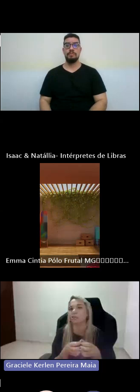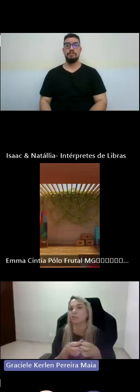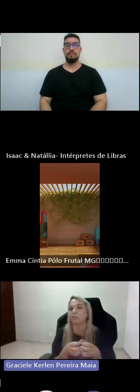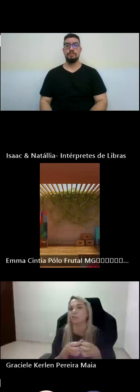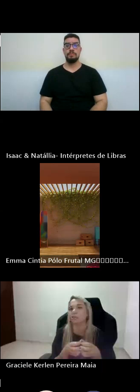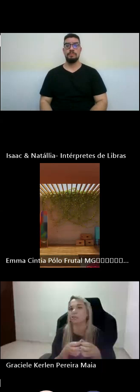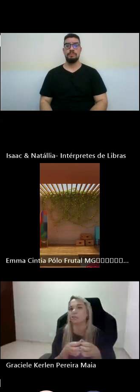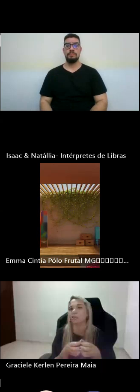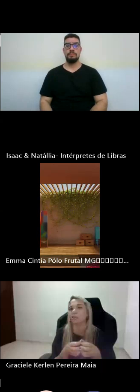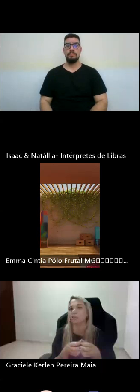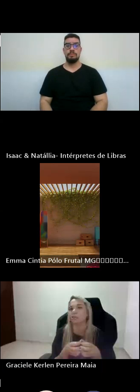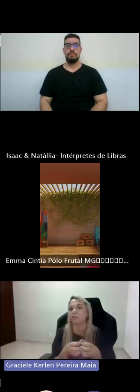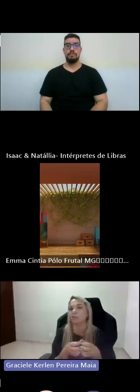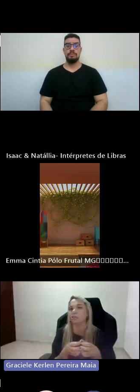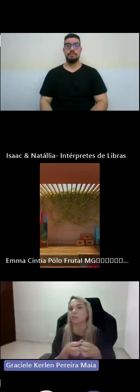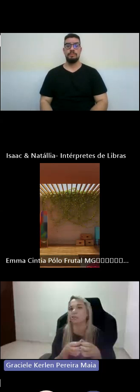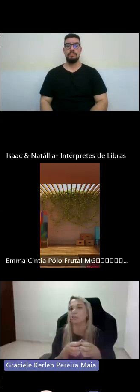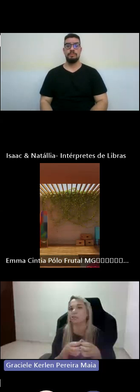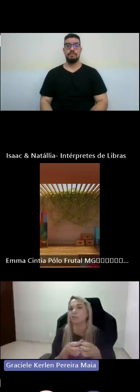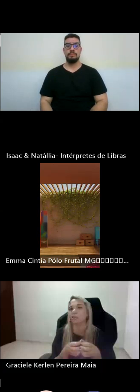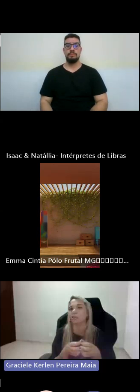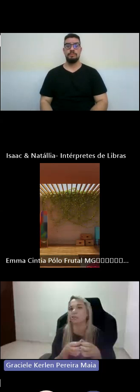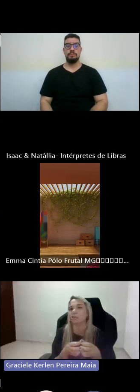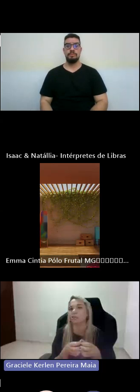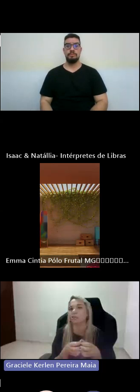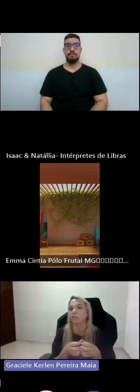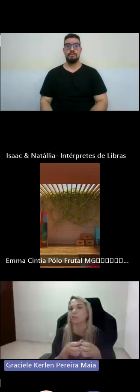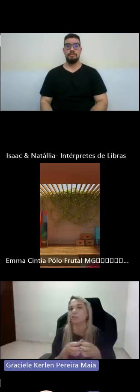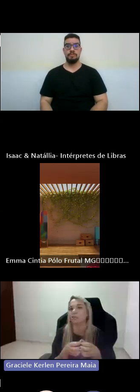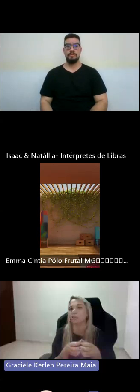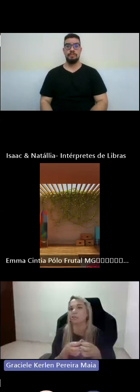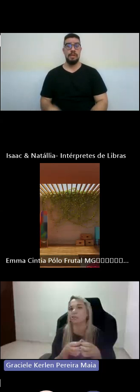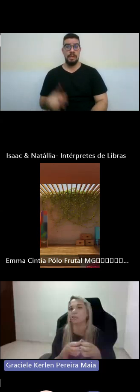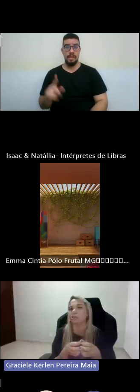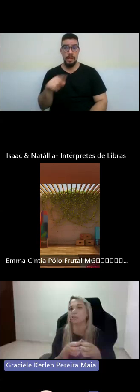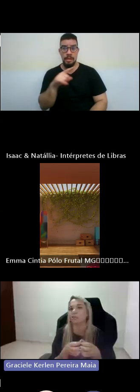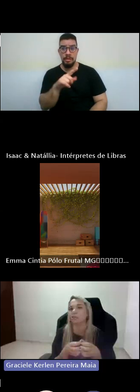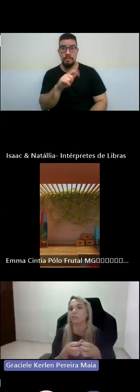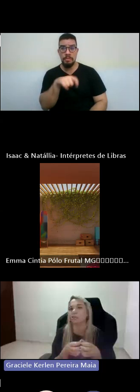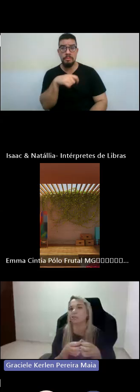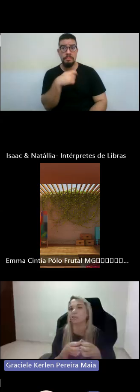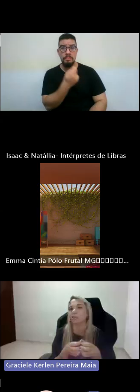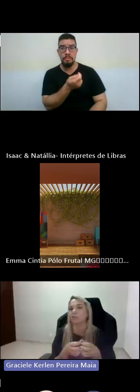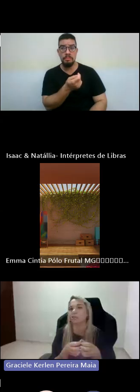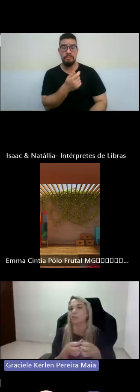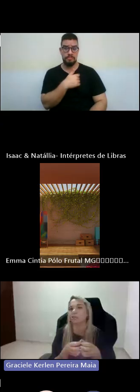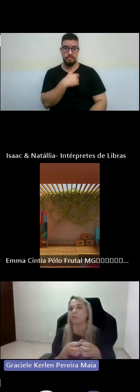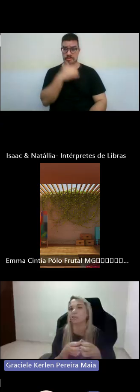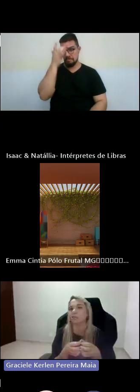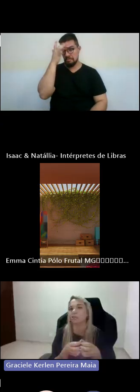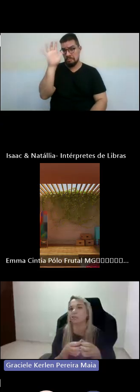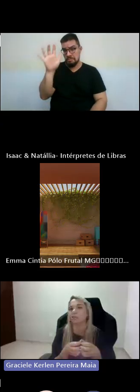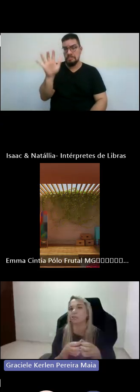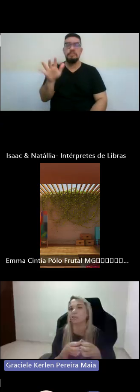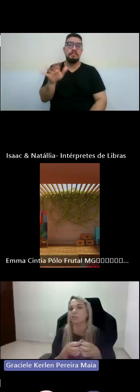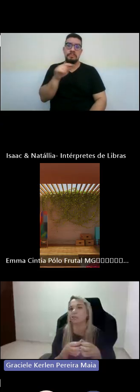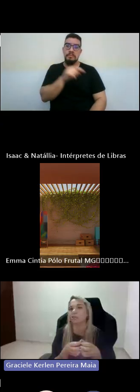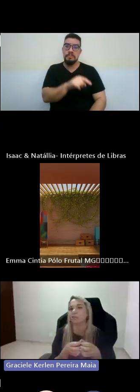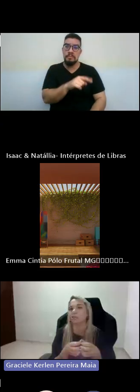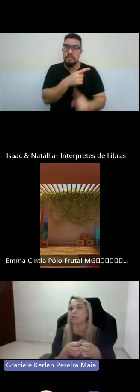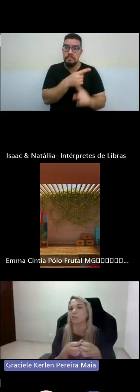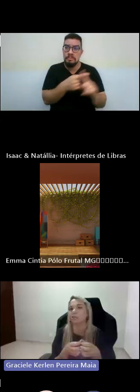mão. Essa daqui. Essa daqui, que sinal que é esse? Eu não sei. Ela é uma parte